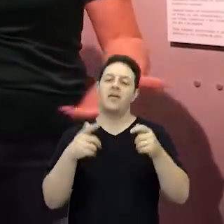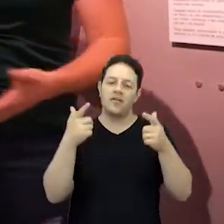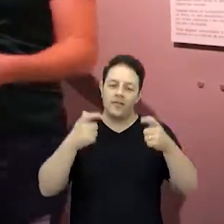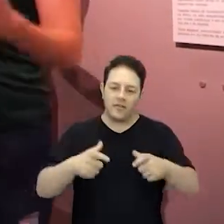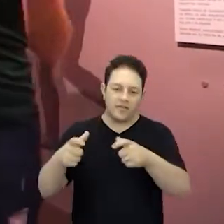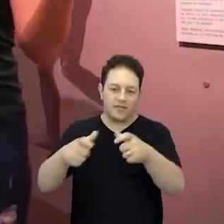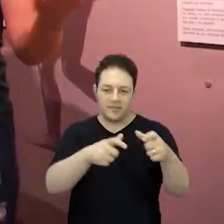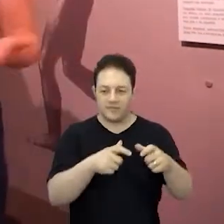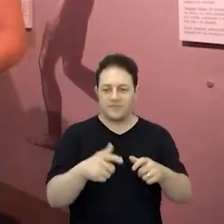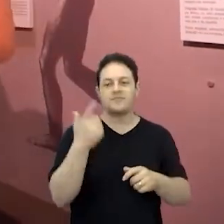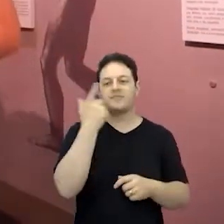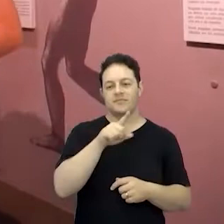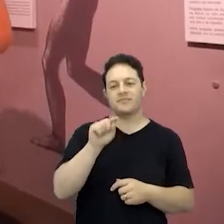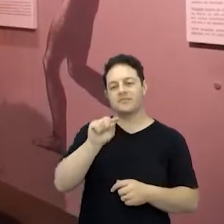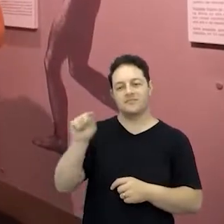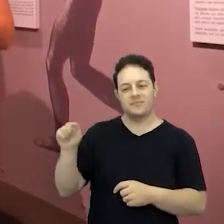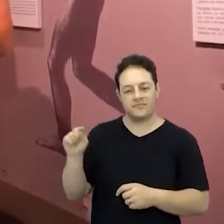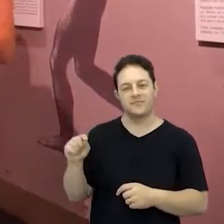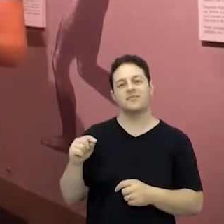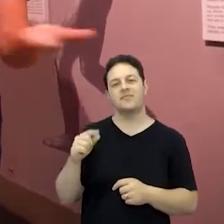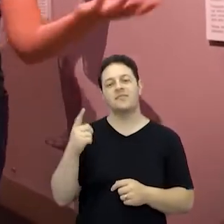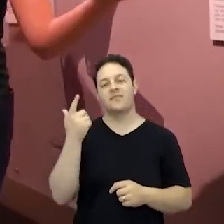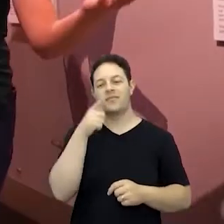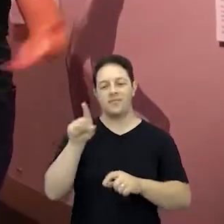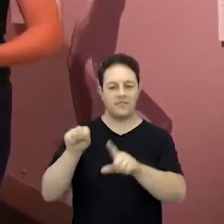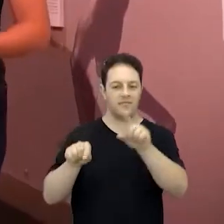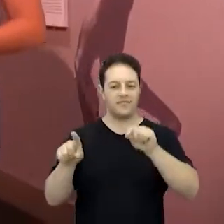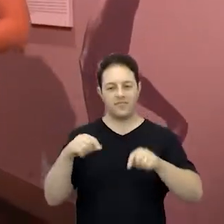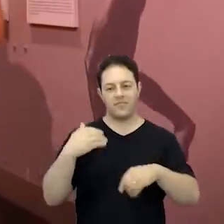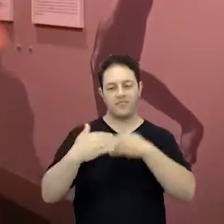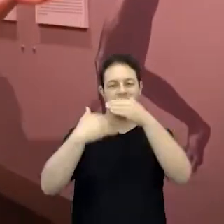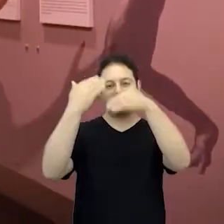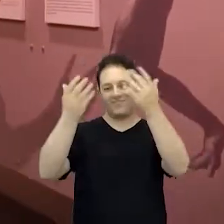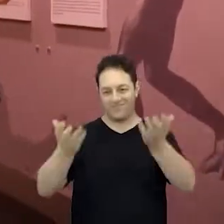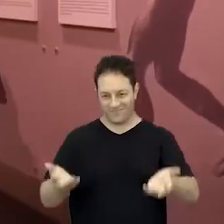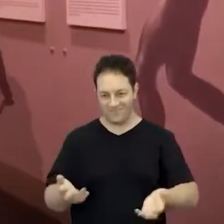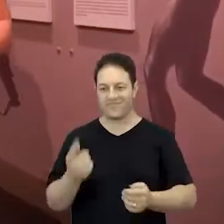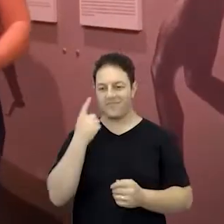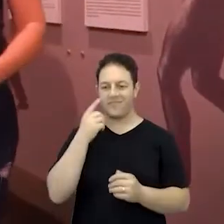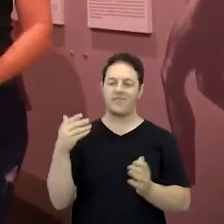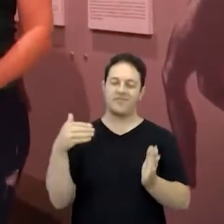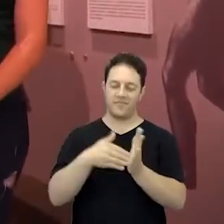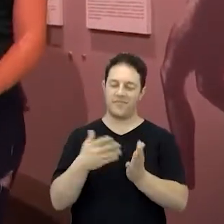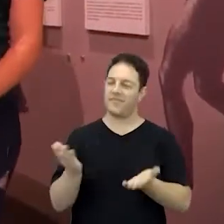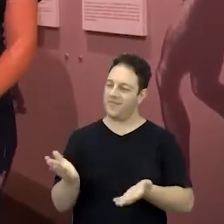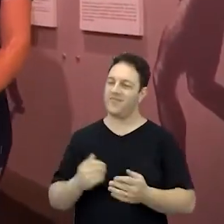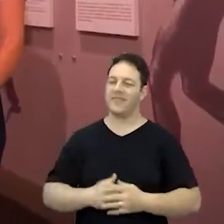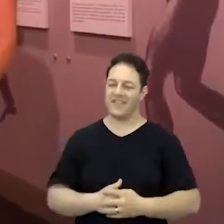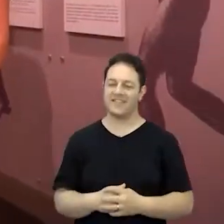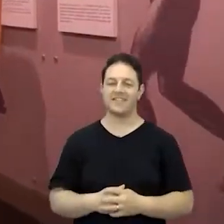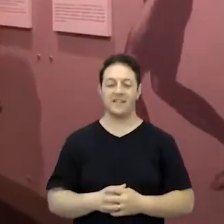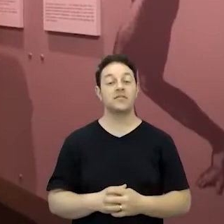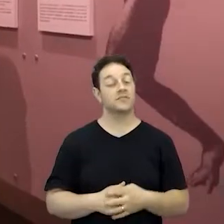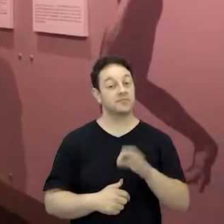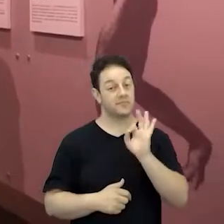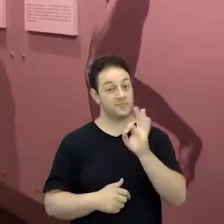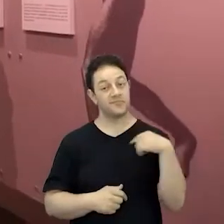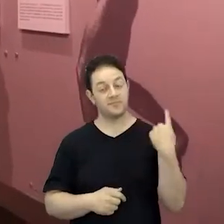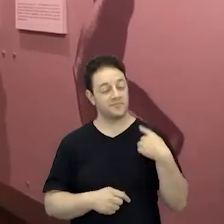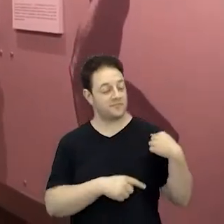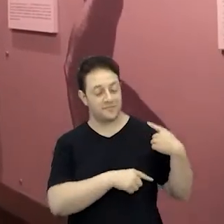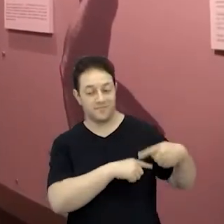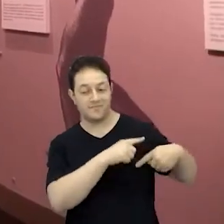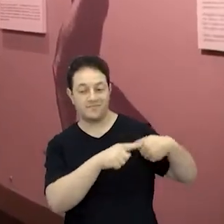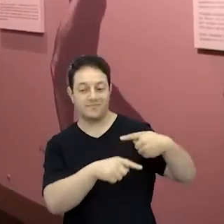de se adaptar a mudanças é que faz as espécies aí serem selecionadas e entregamos o ponto da evolução a gente na nossa linha